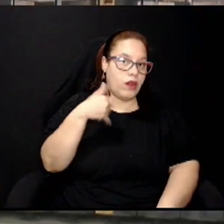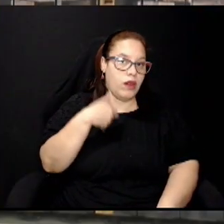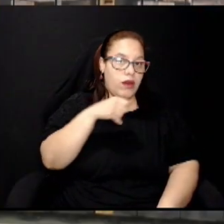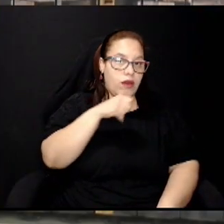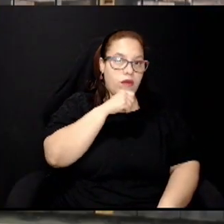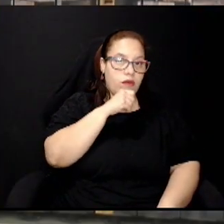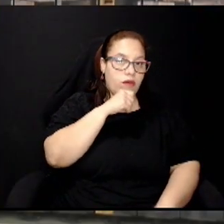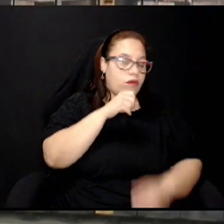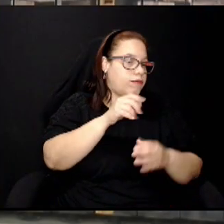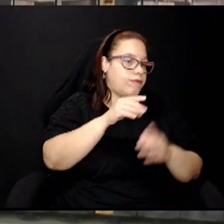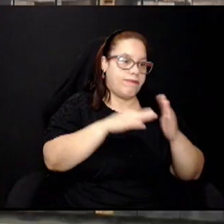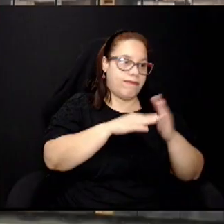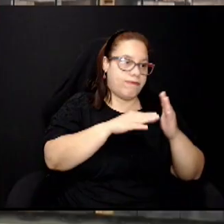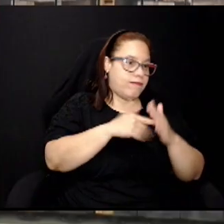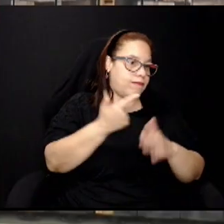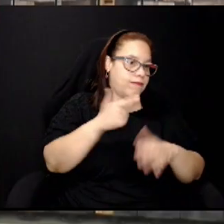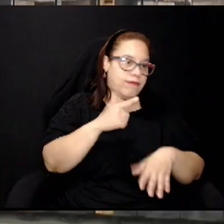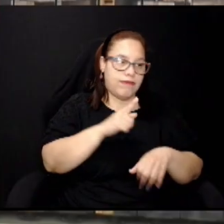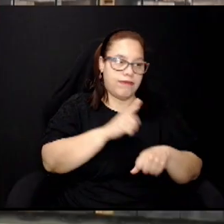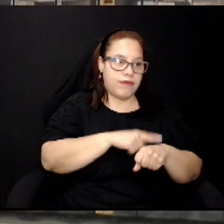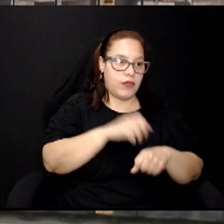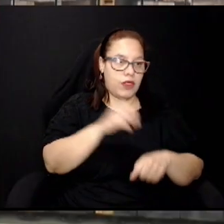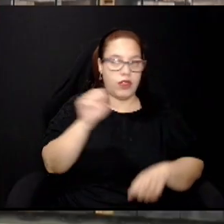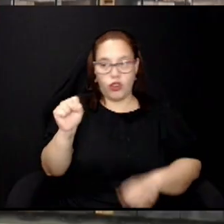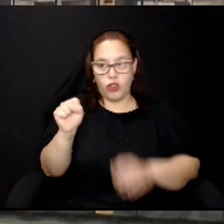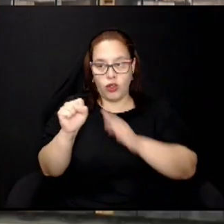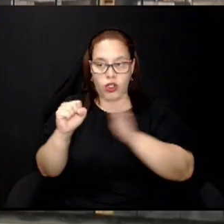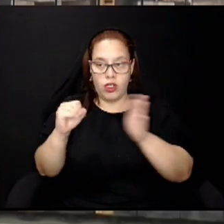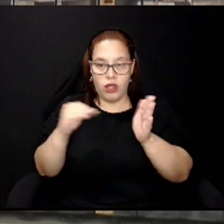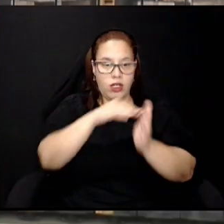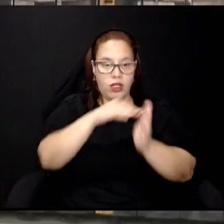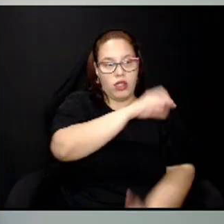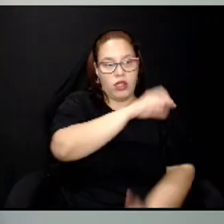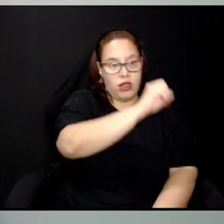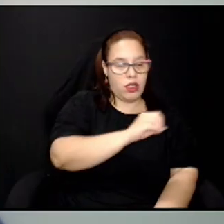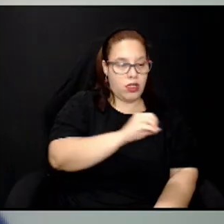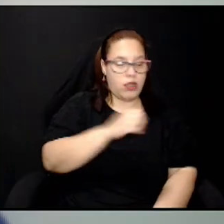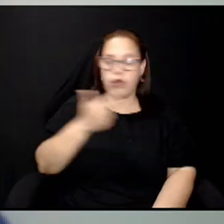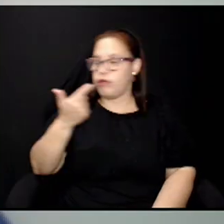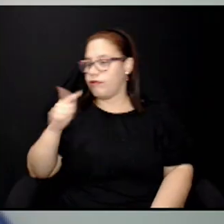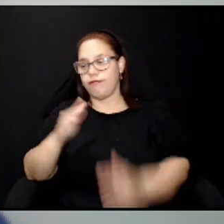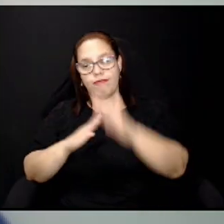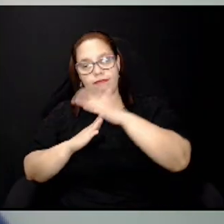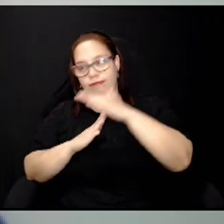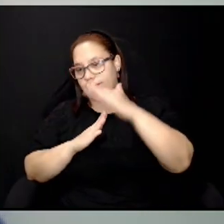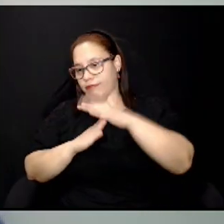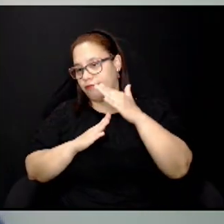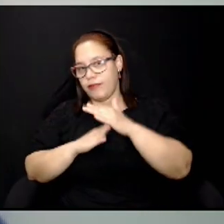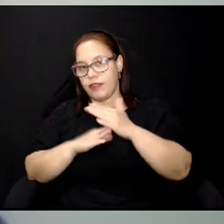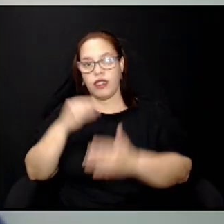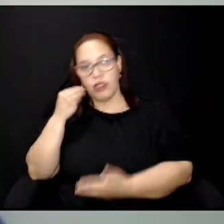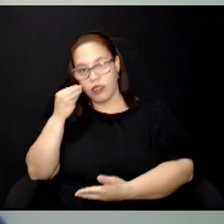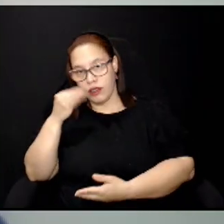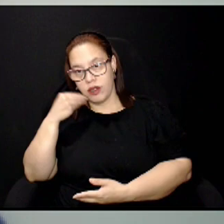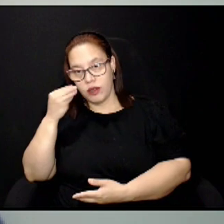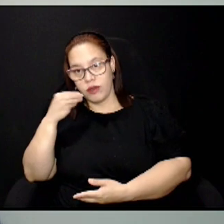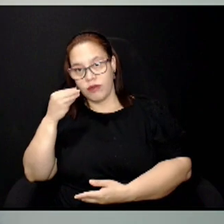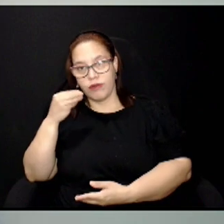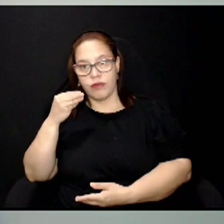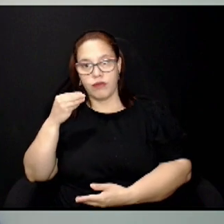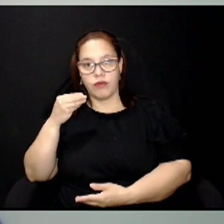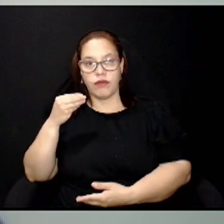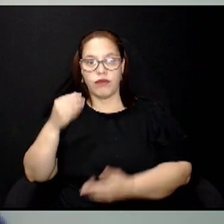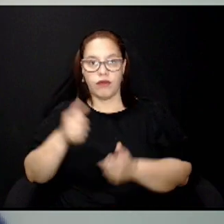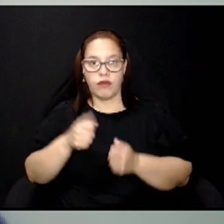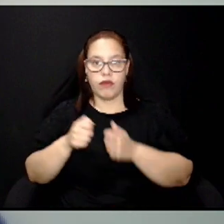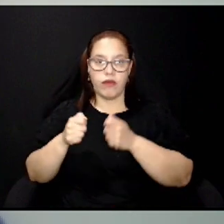de idade, né? Como você falou, de 8 a 80. Não tem, a gente tem até uma experiência de aplicação desses jogos no